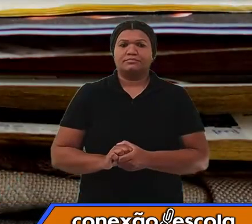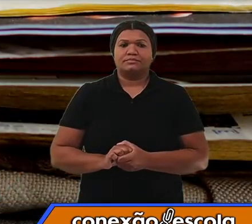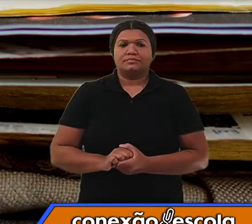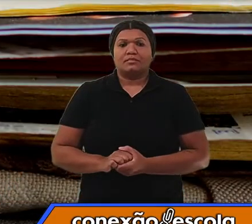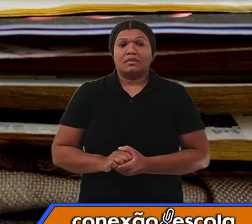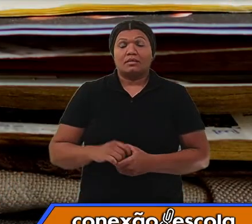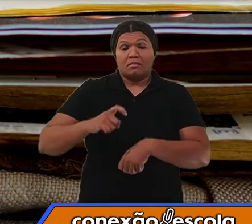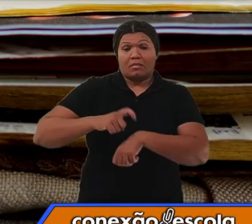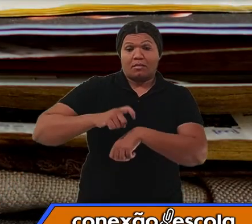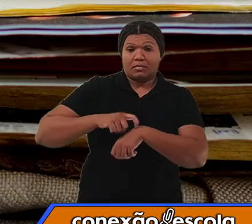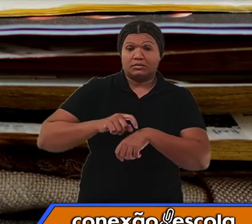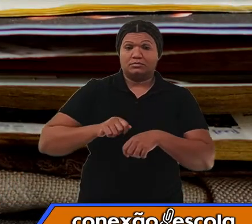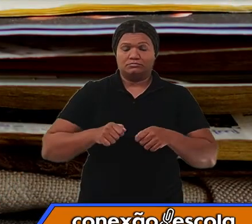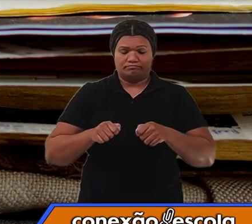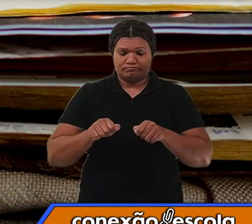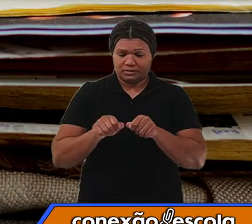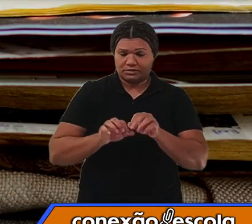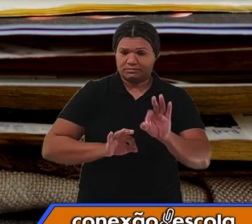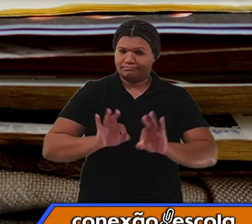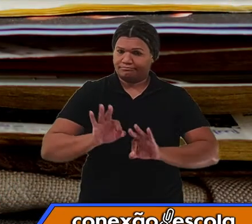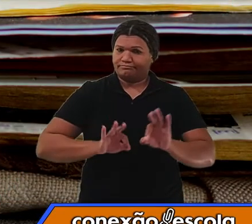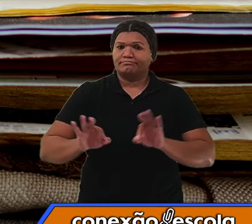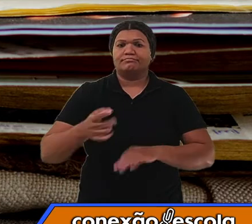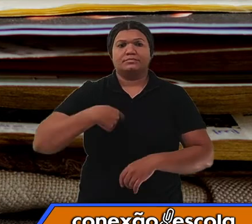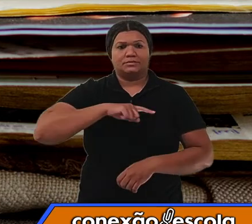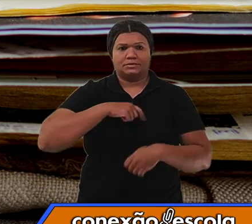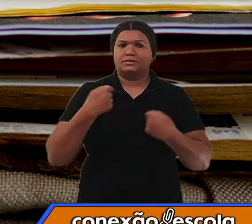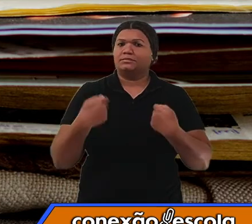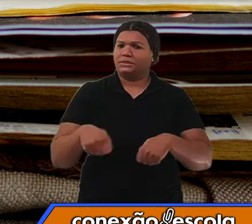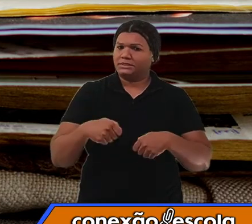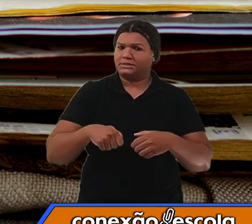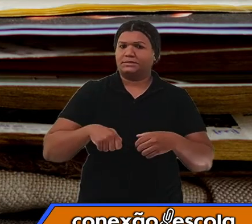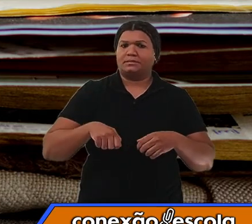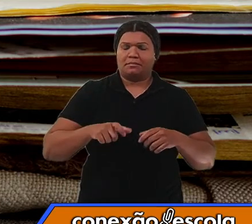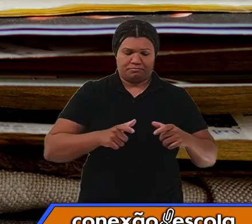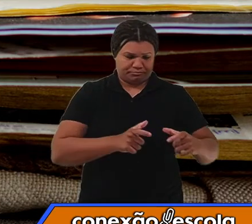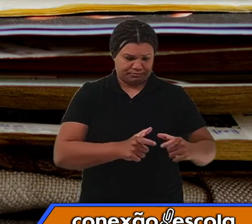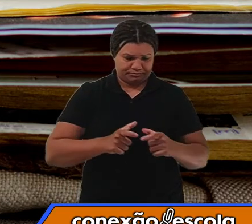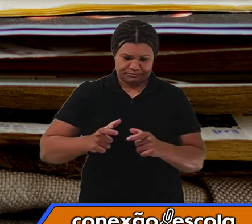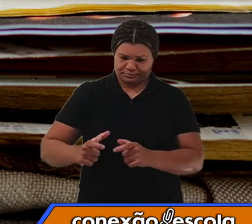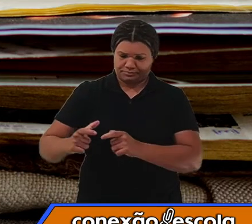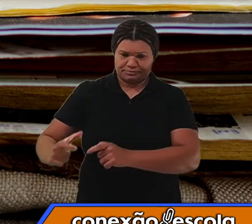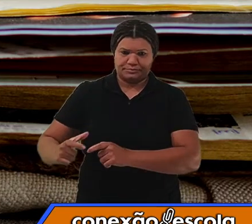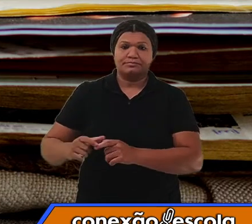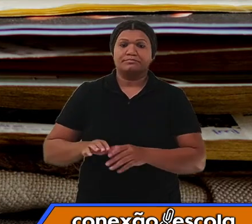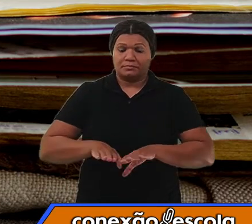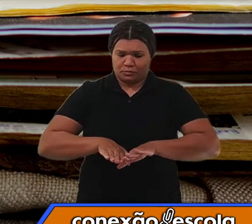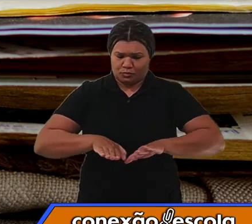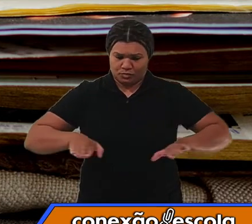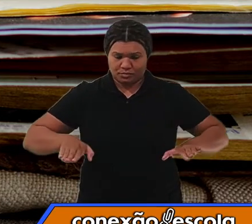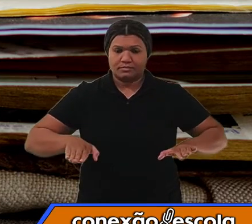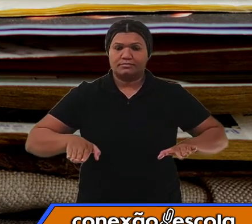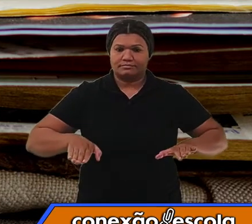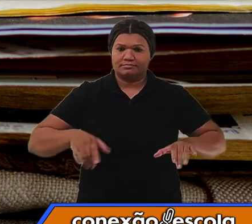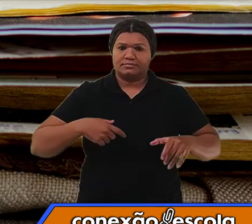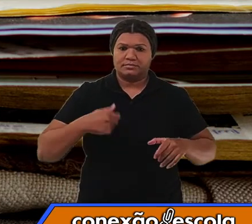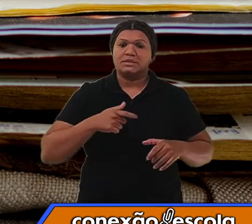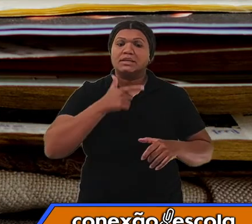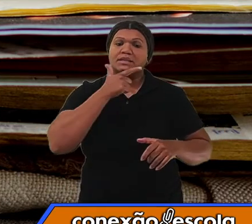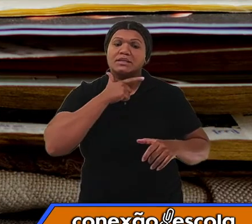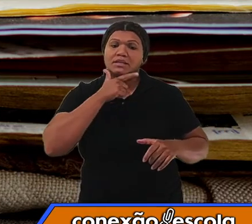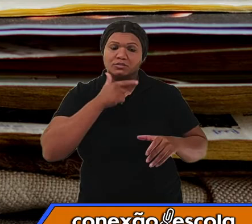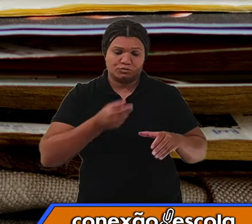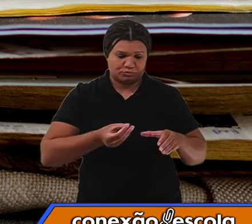Na montagem, nós temos que colocar a massa em formas, distribuir os cubos de